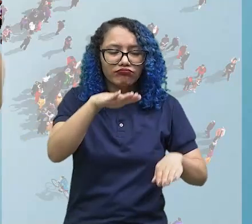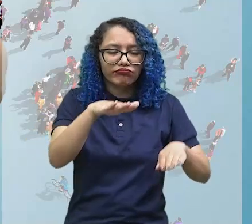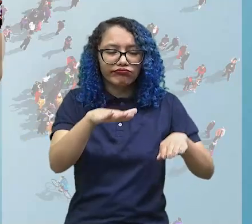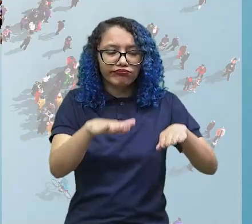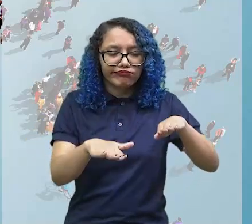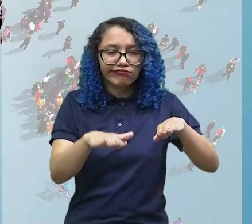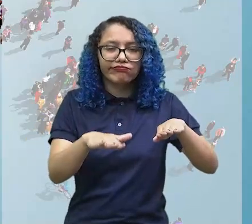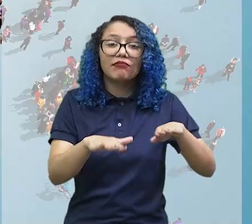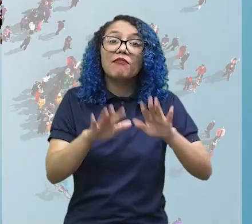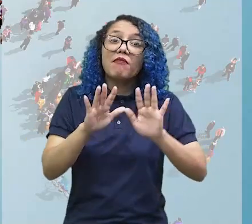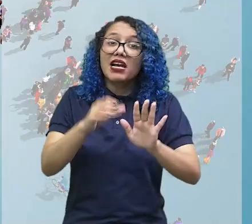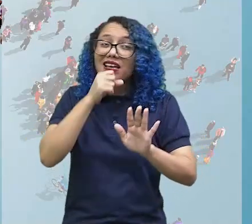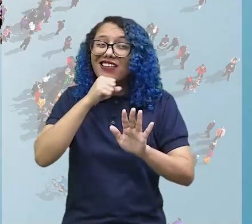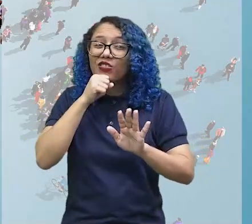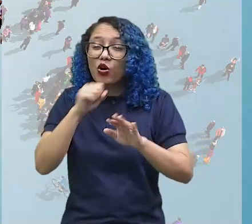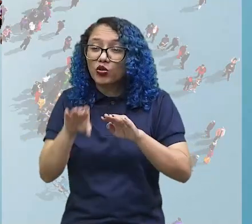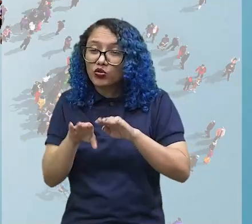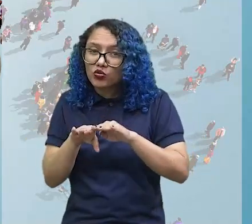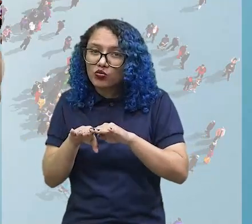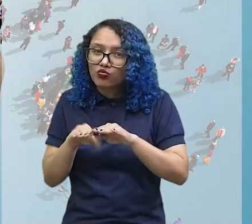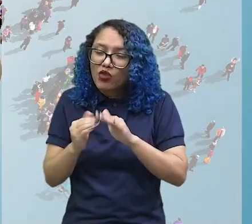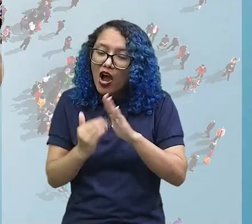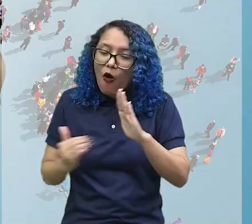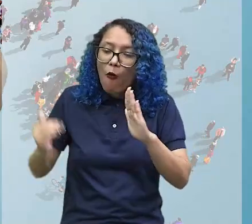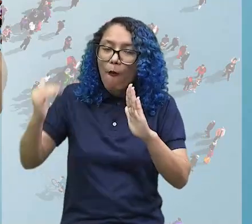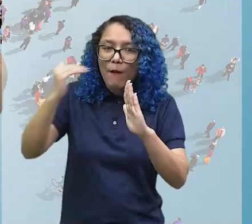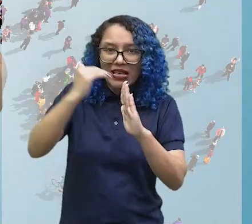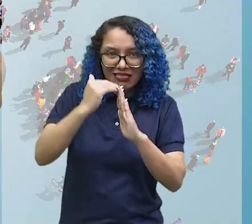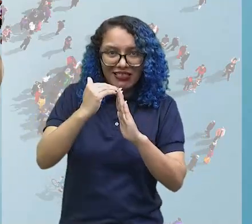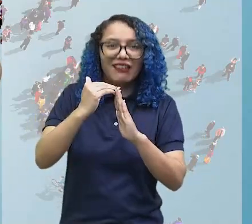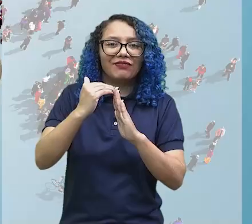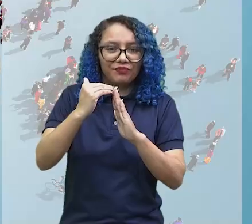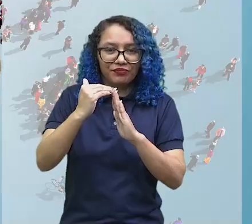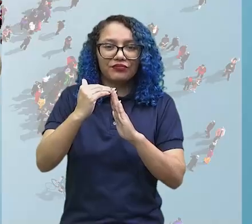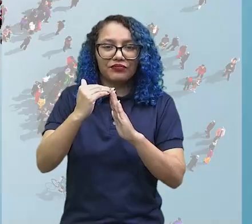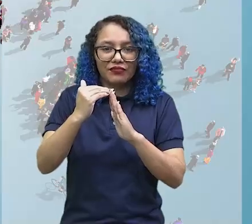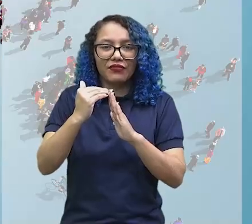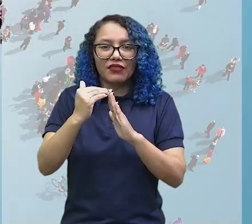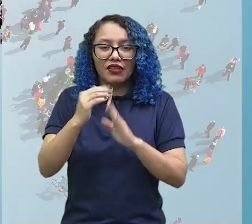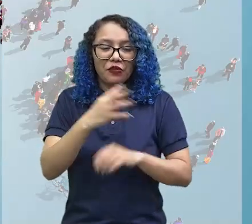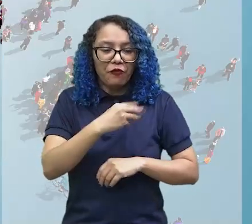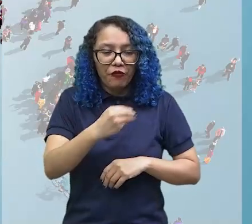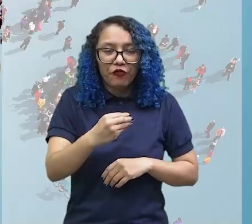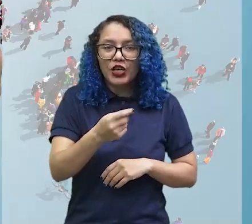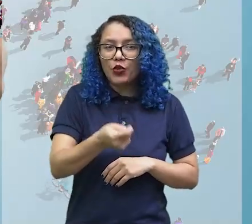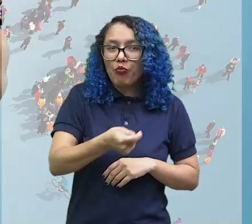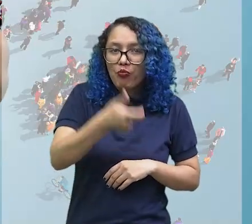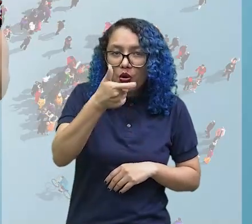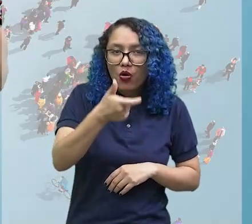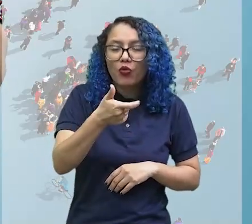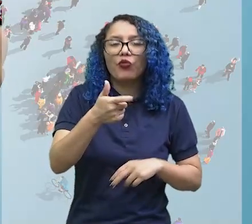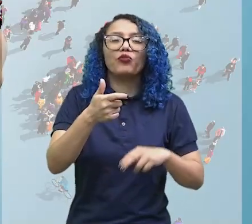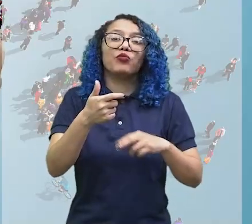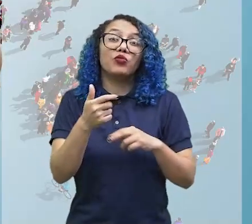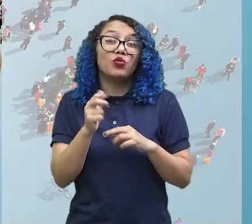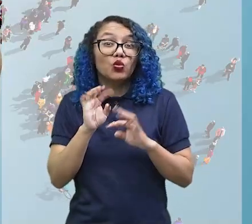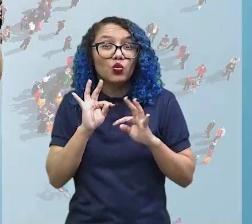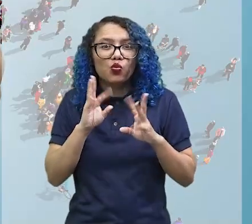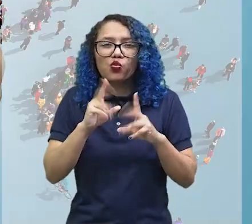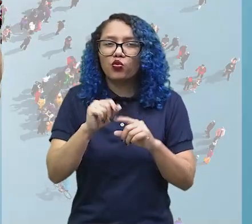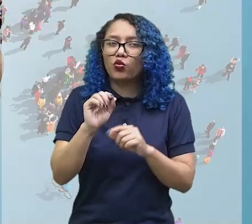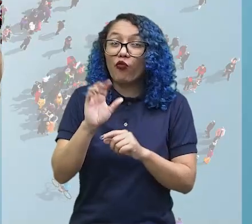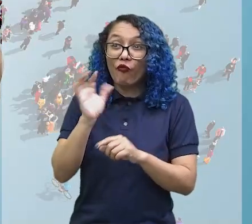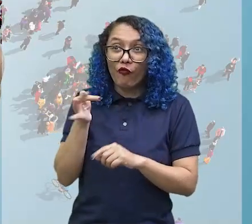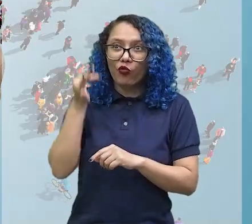idosos está aumentando bastante e a quantidade de pessoas tendo filhos está diminuindo também bastante. Então isso tudo vai ter um